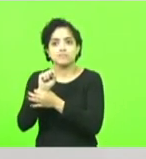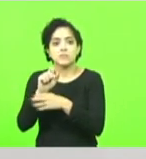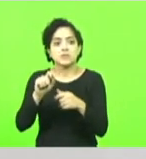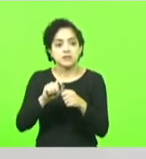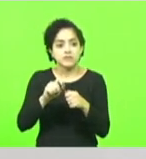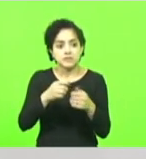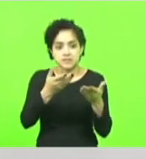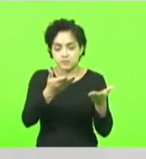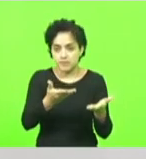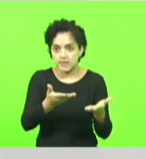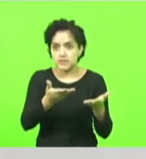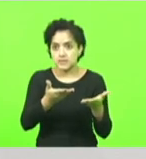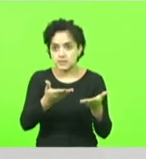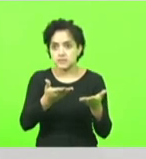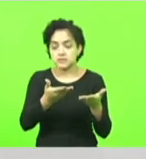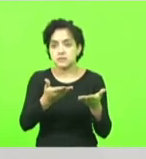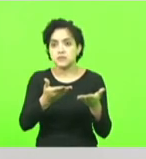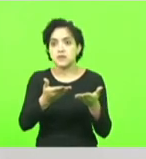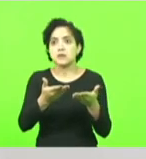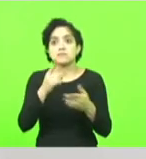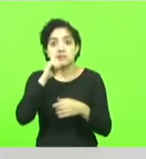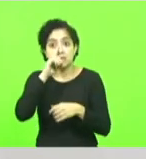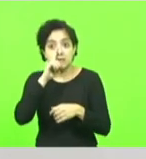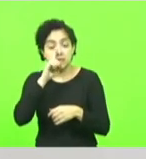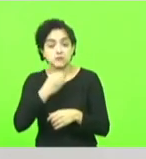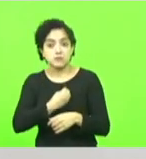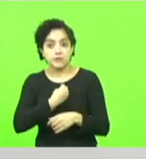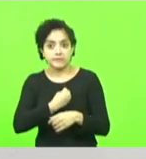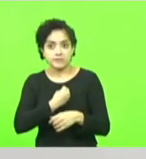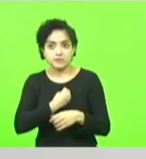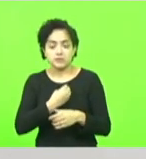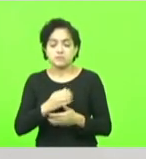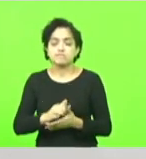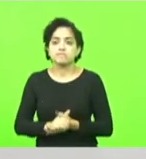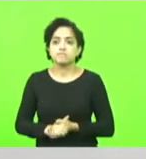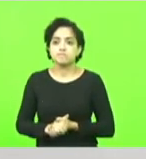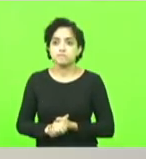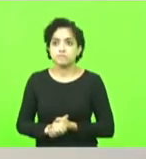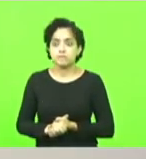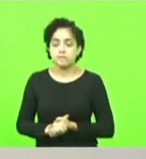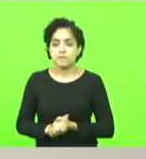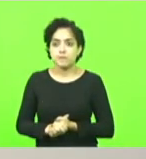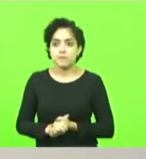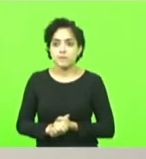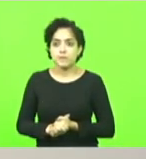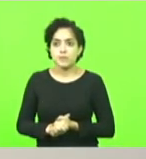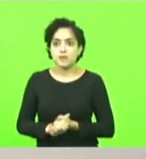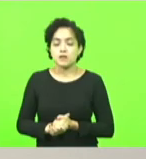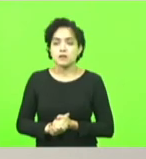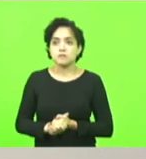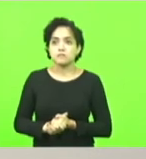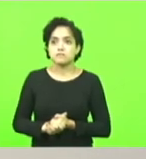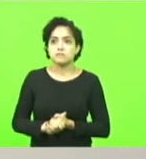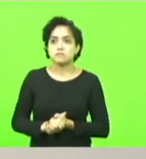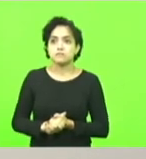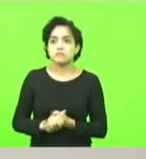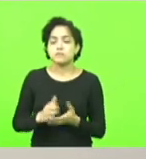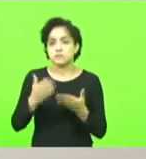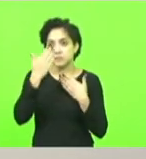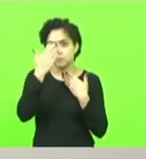guerreiros que colocaram a sua vida e colocam suas vidas no combate ao crime. Obrigado, senhor presidente. Muito obrigado,